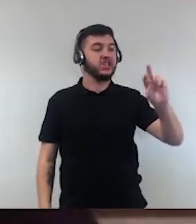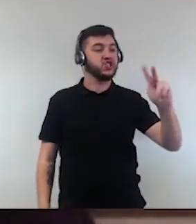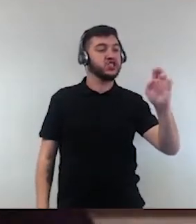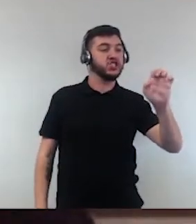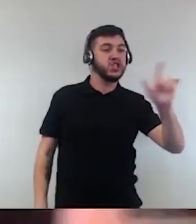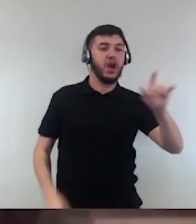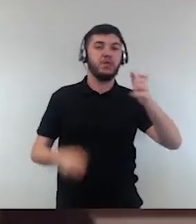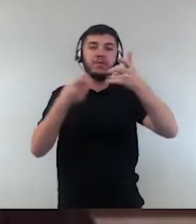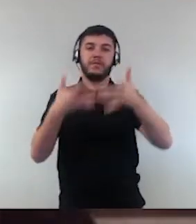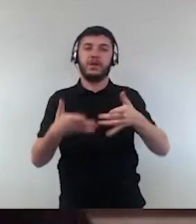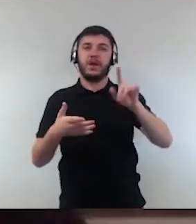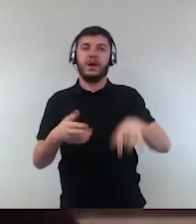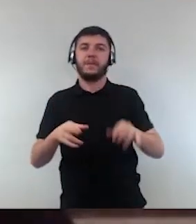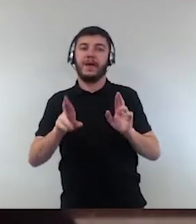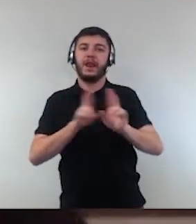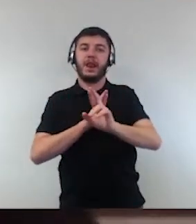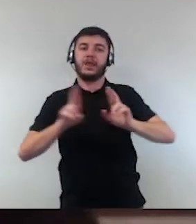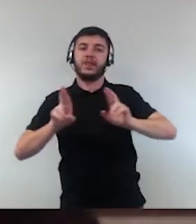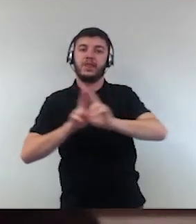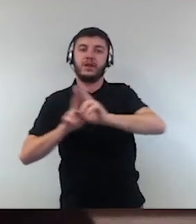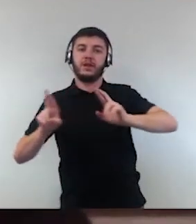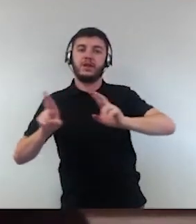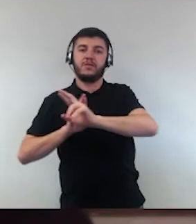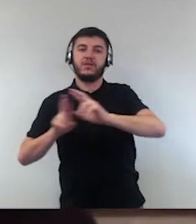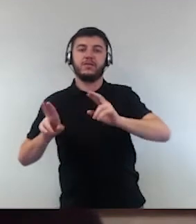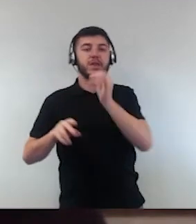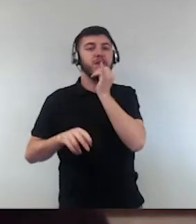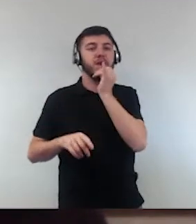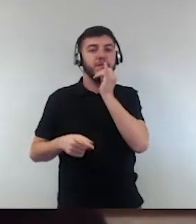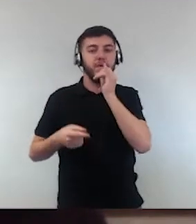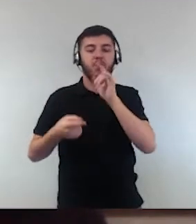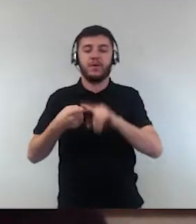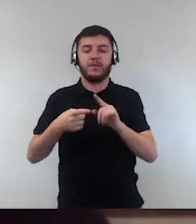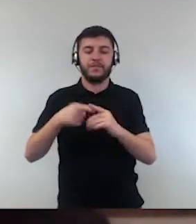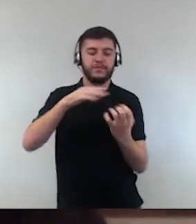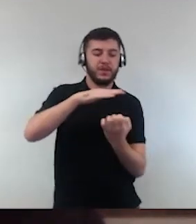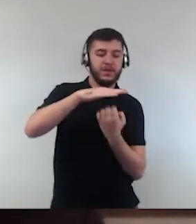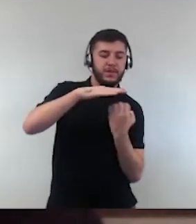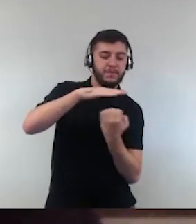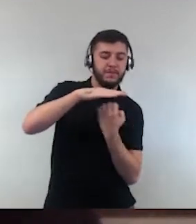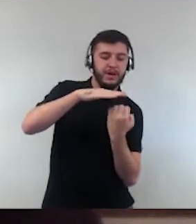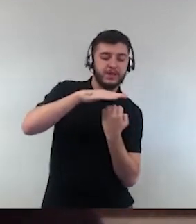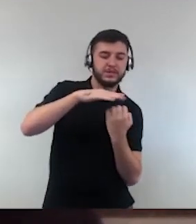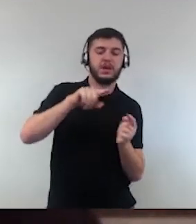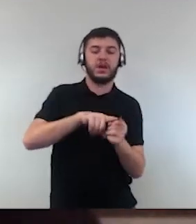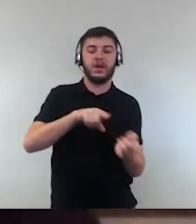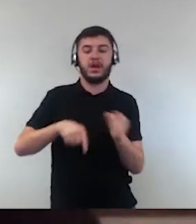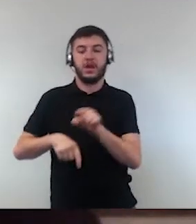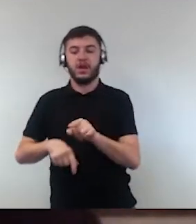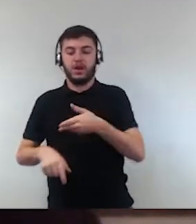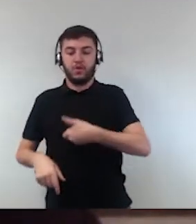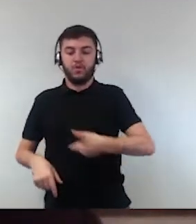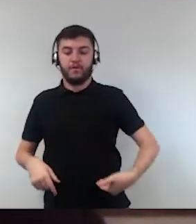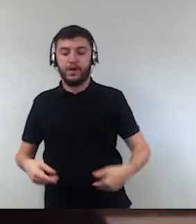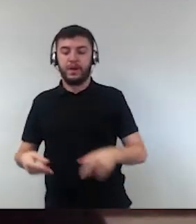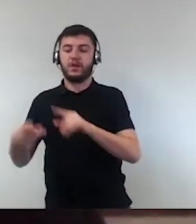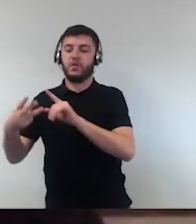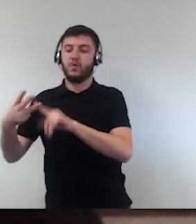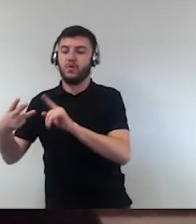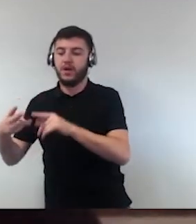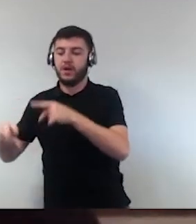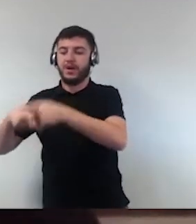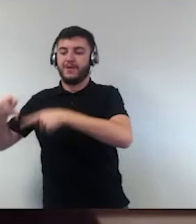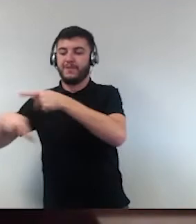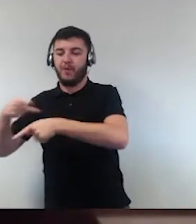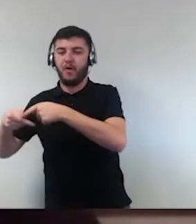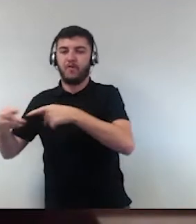seja, concessionário, poder concedente e consumidor. Então, assim, fico aí com a postura, com o argumento